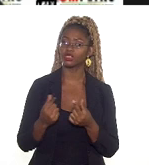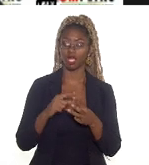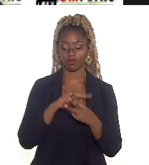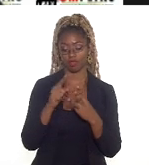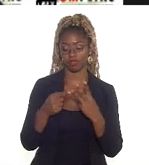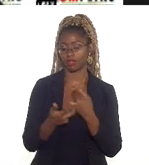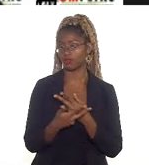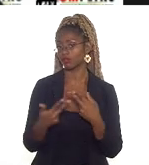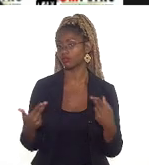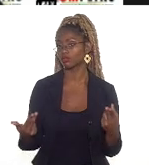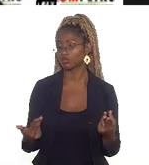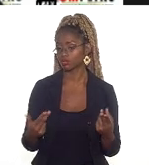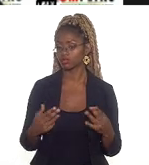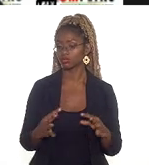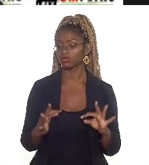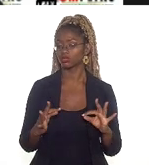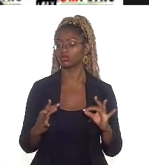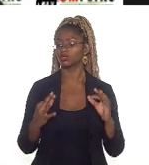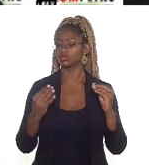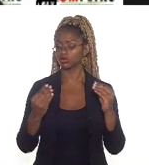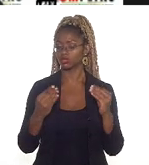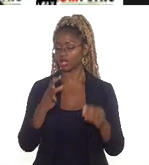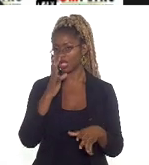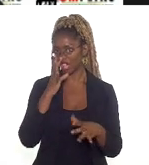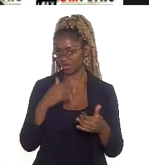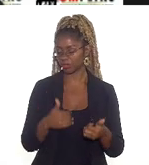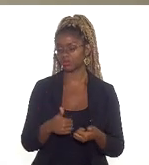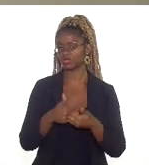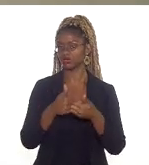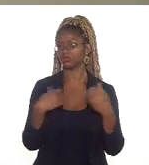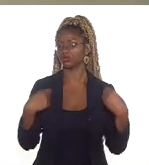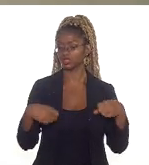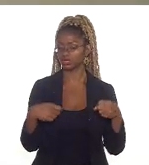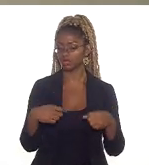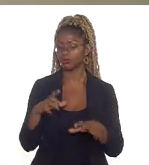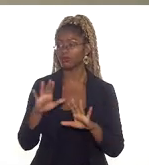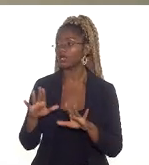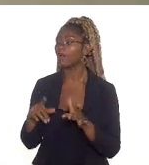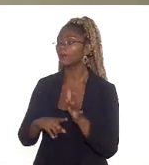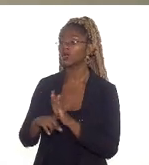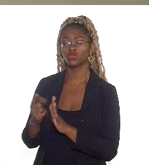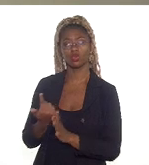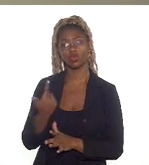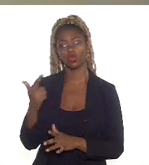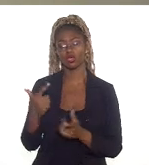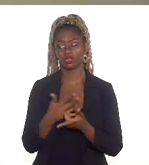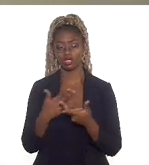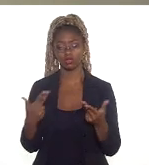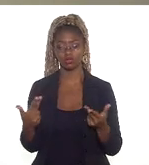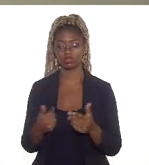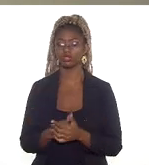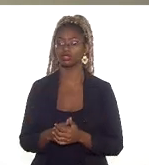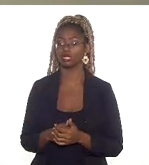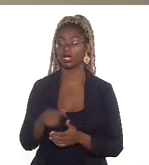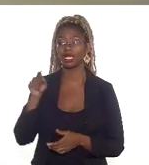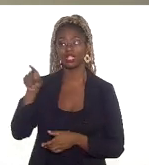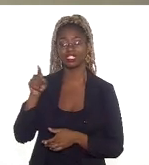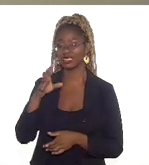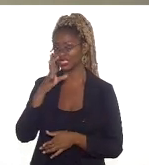coisas, como tem que ser esse acompanhamento. Mas ela perguntou algo a mais, doutor Fernando. Se nesse